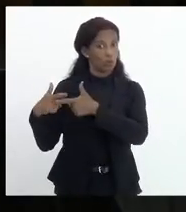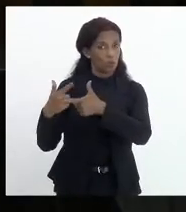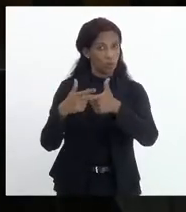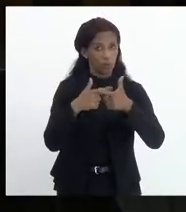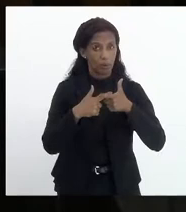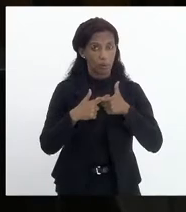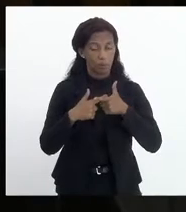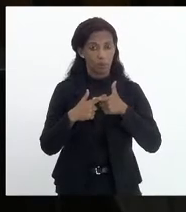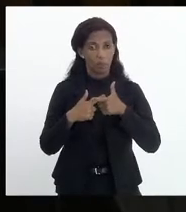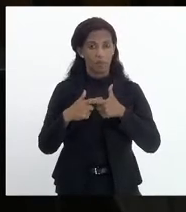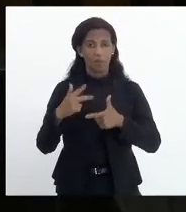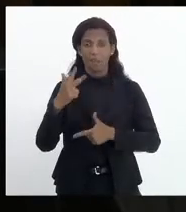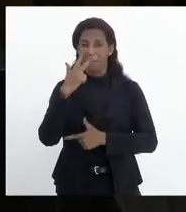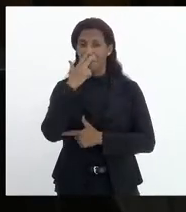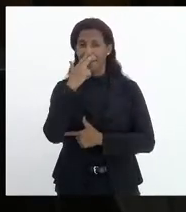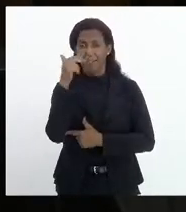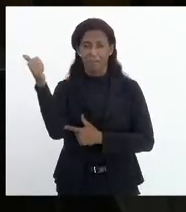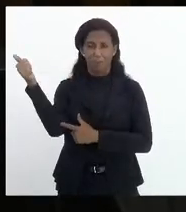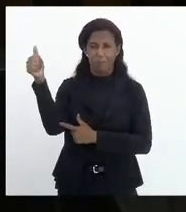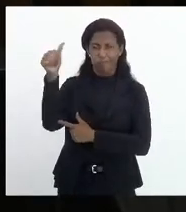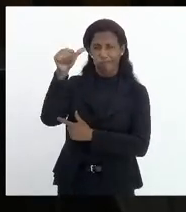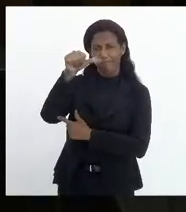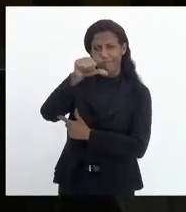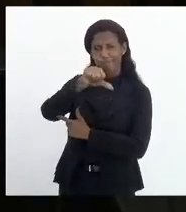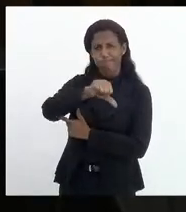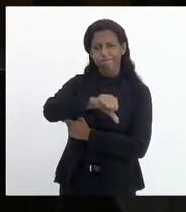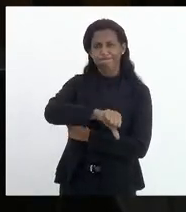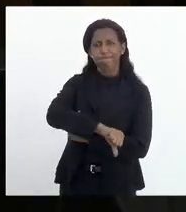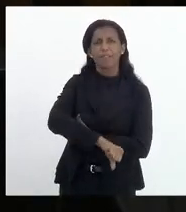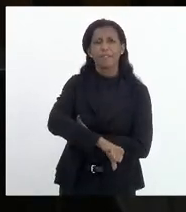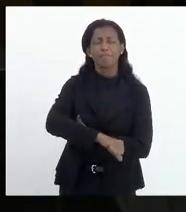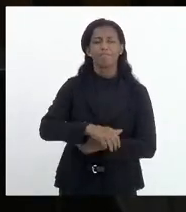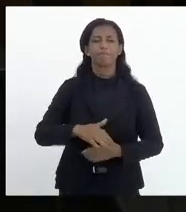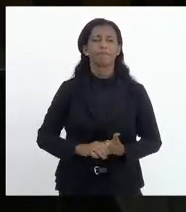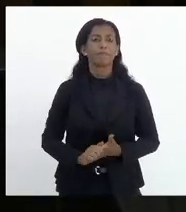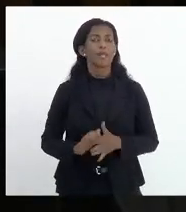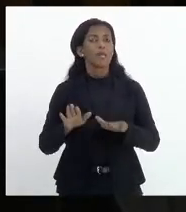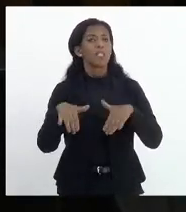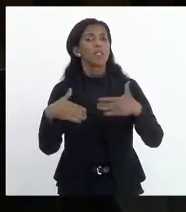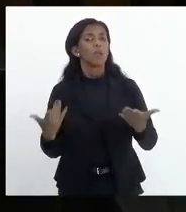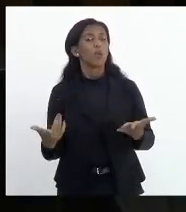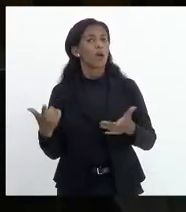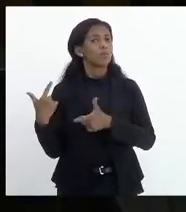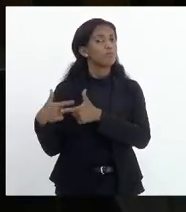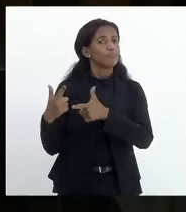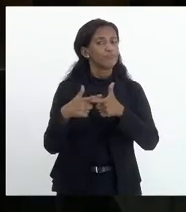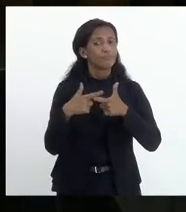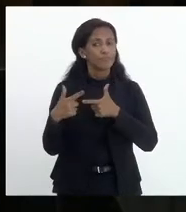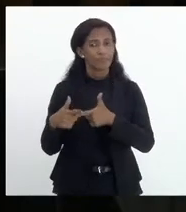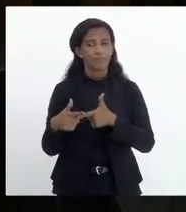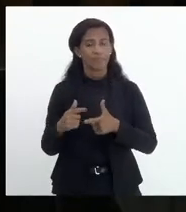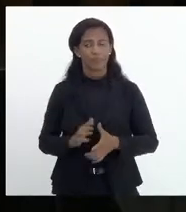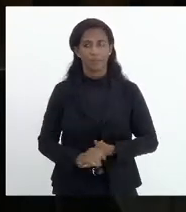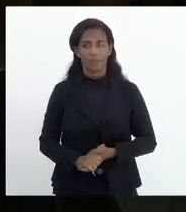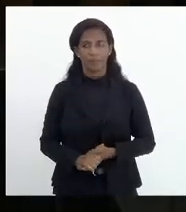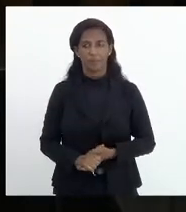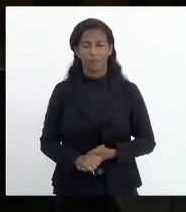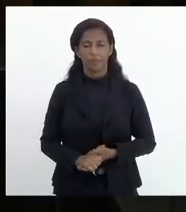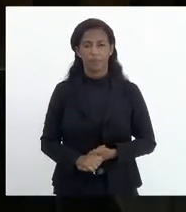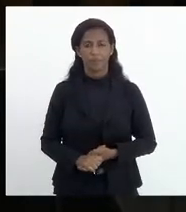que cada vez se agravam mais é e quais são esses da alma chora Presidente